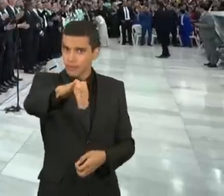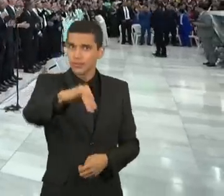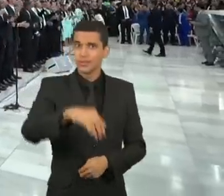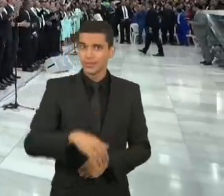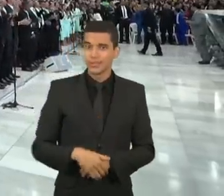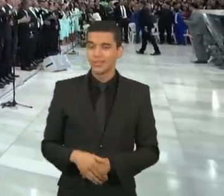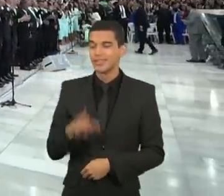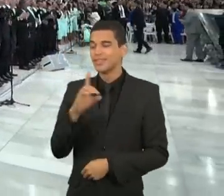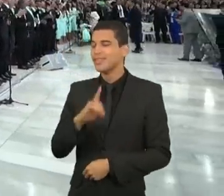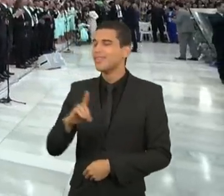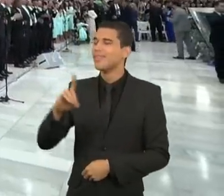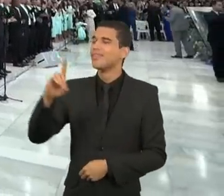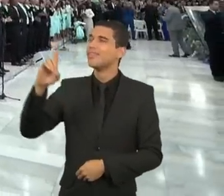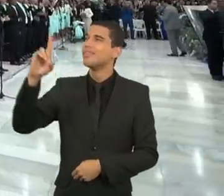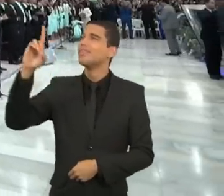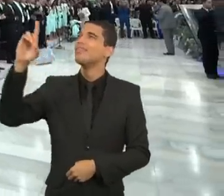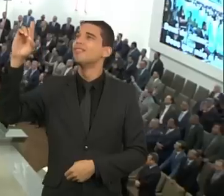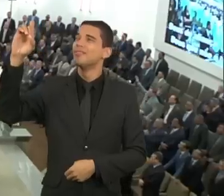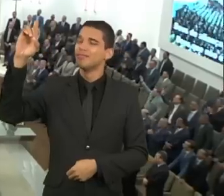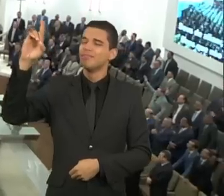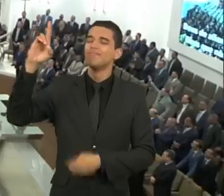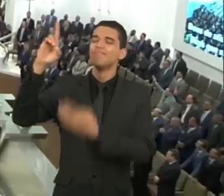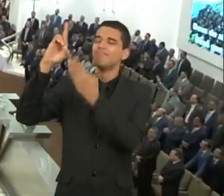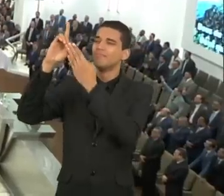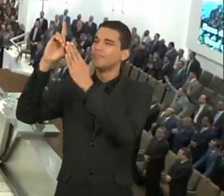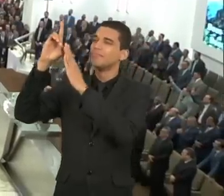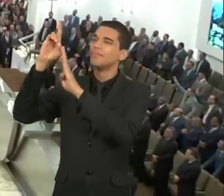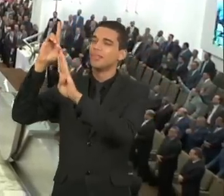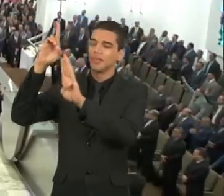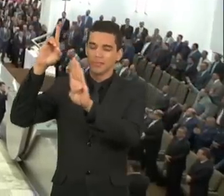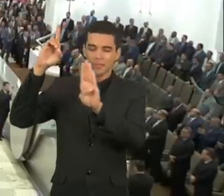de aliança.